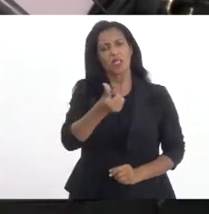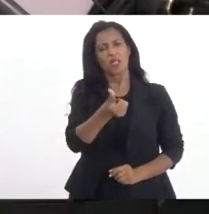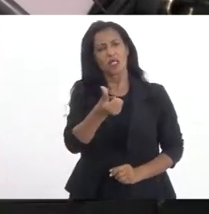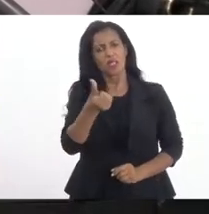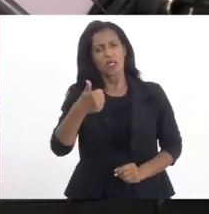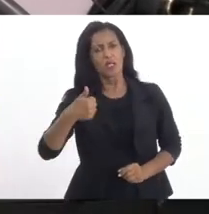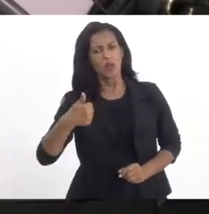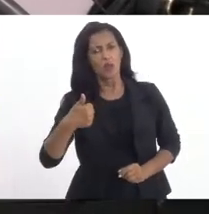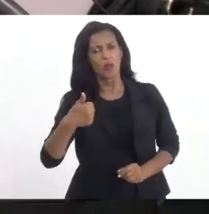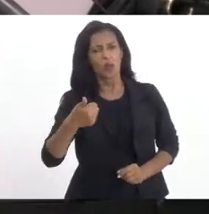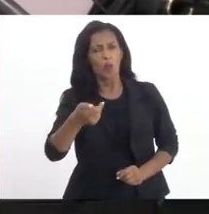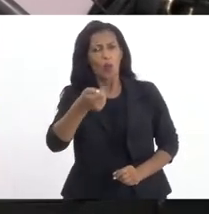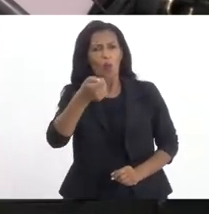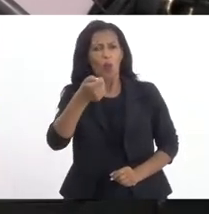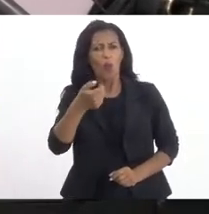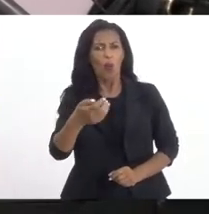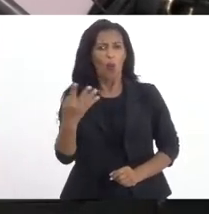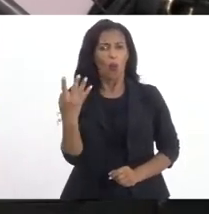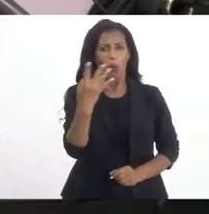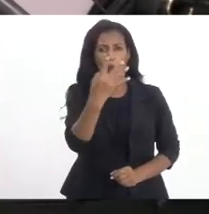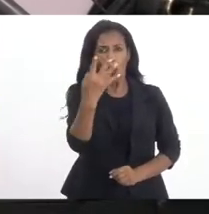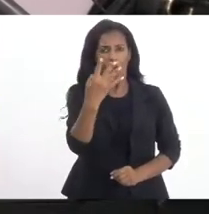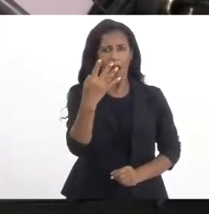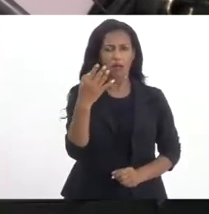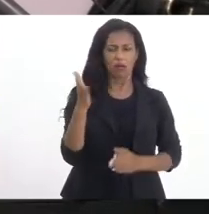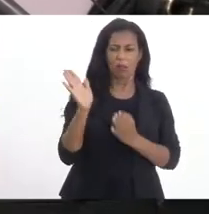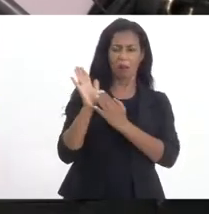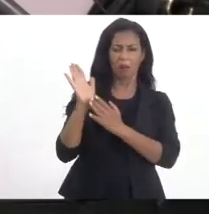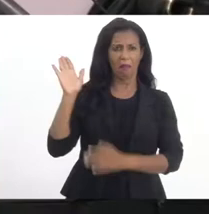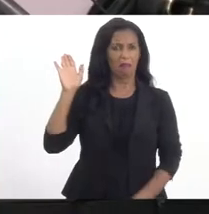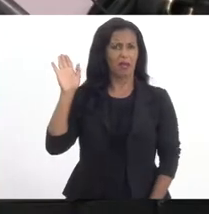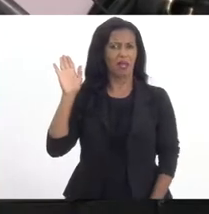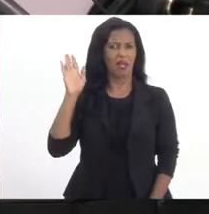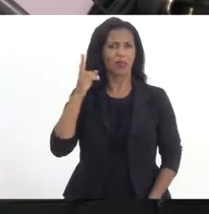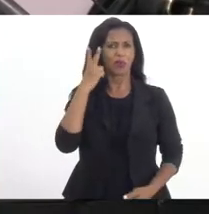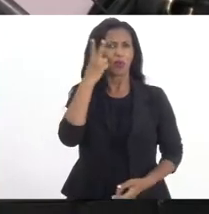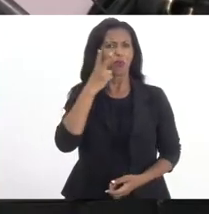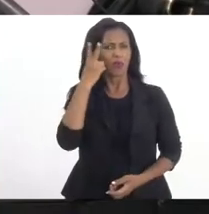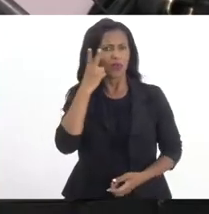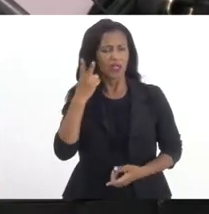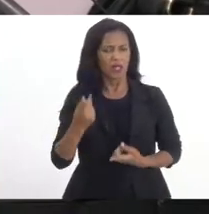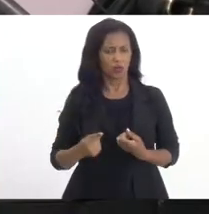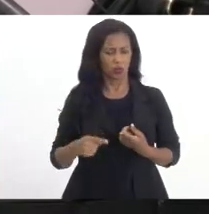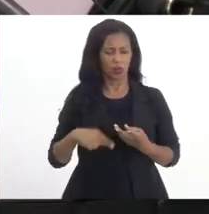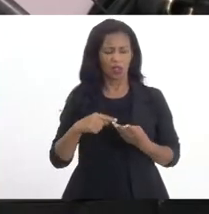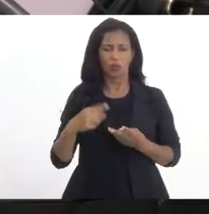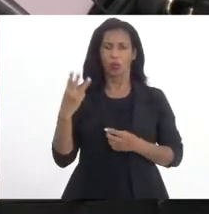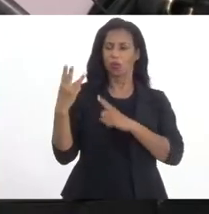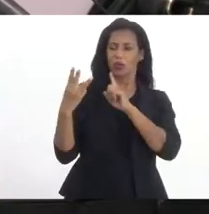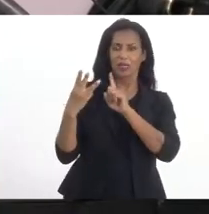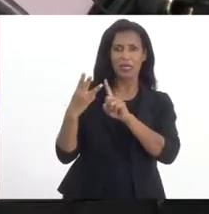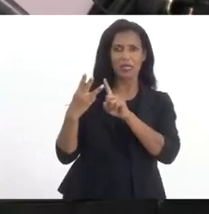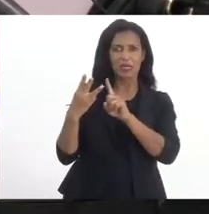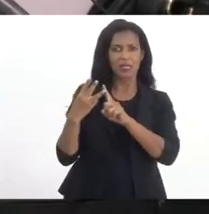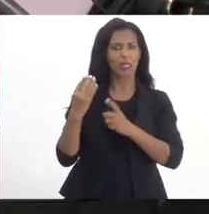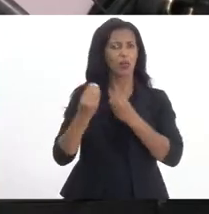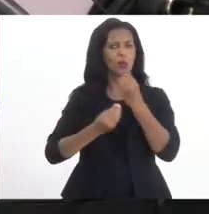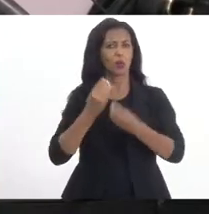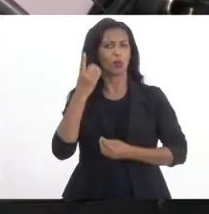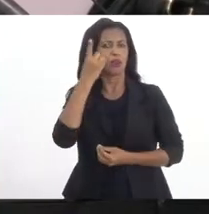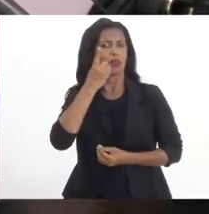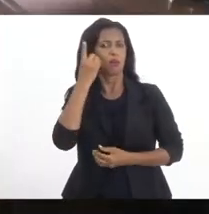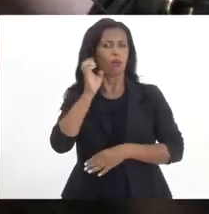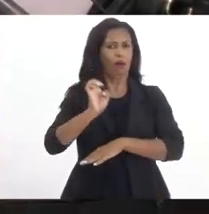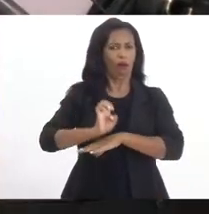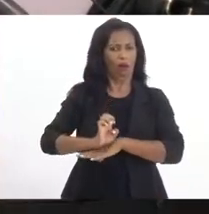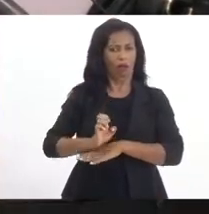idade, tive quatro mandatos como vereador da cidade de Janeiro, estou no terceiro mandato, deputado estadual. Sempre